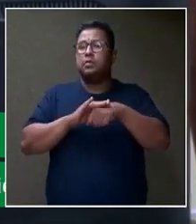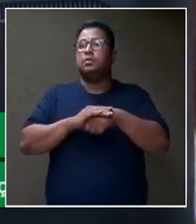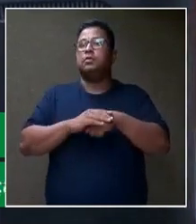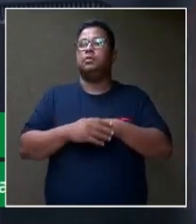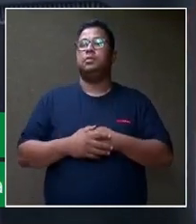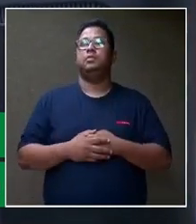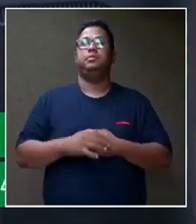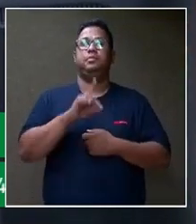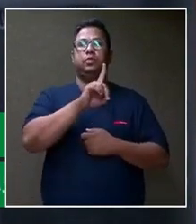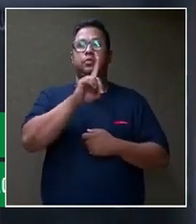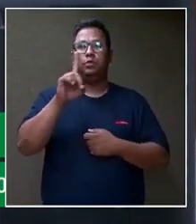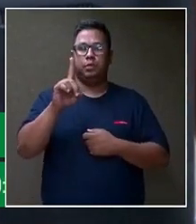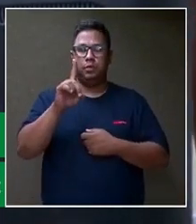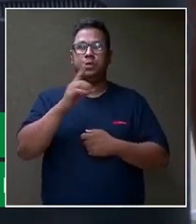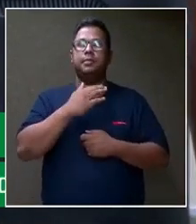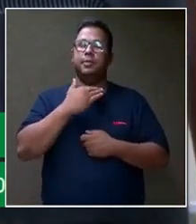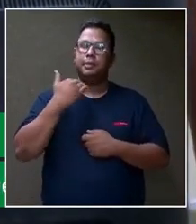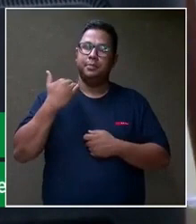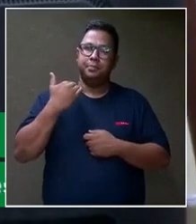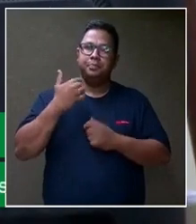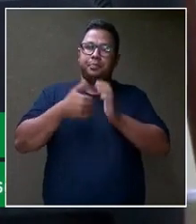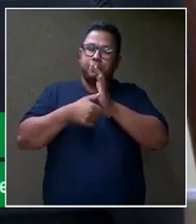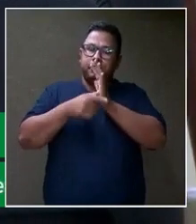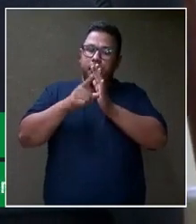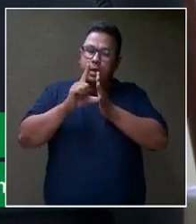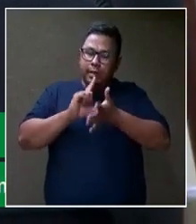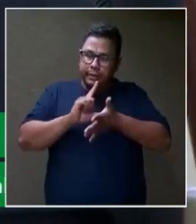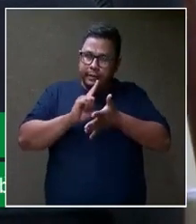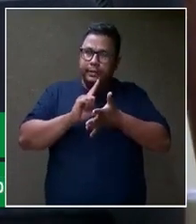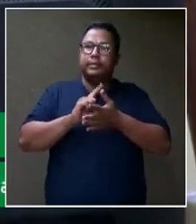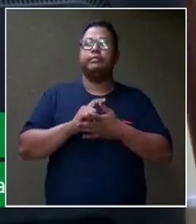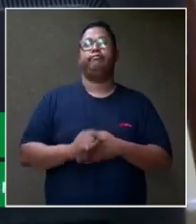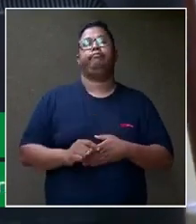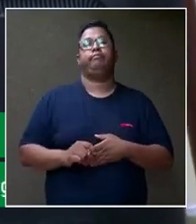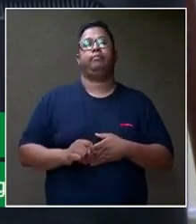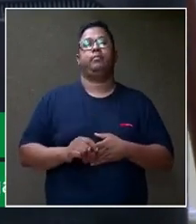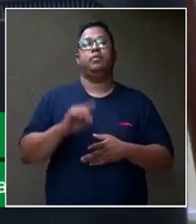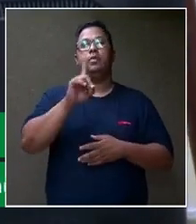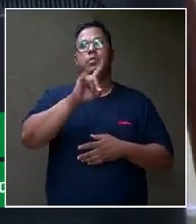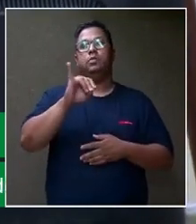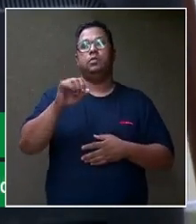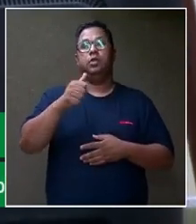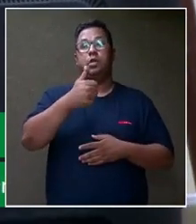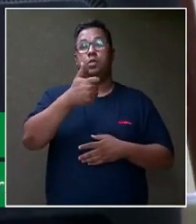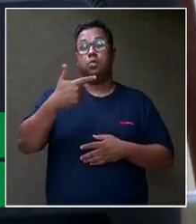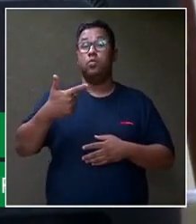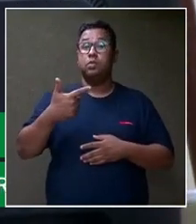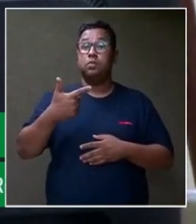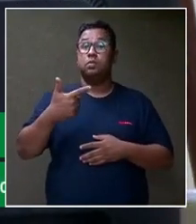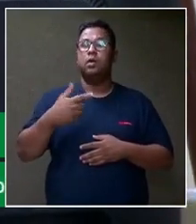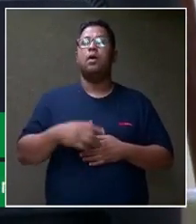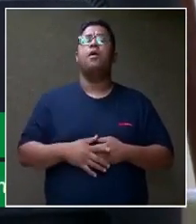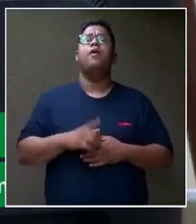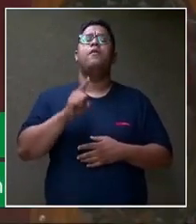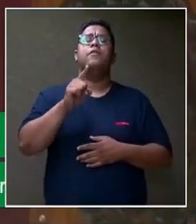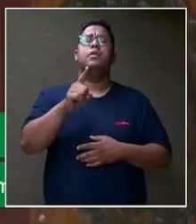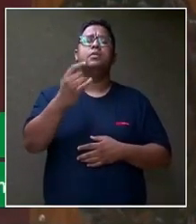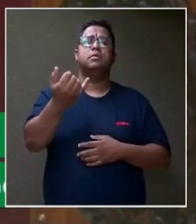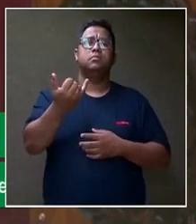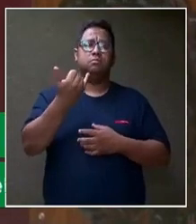né, no dia dos fatos. Antes de nós tratarmos diretamente no dia 12 de agosto, eu queria saber de você